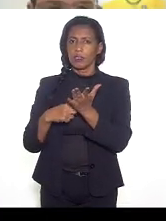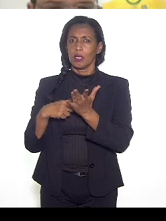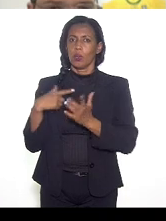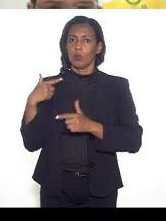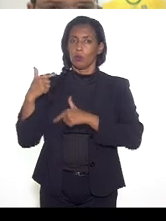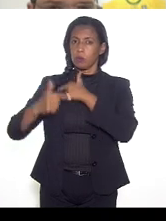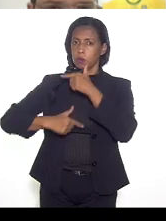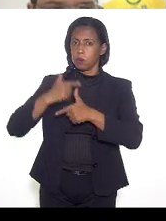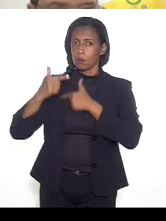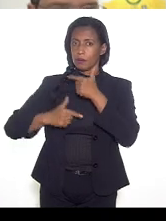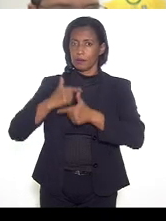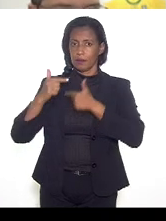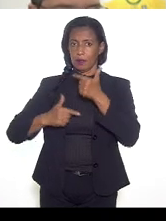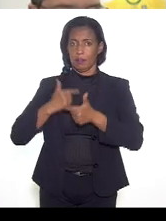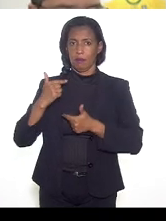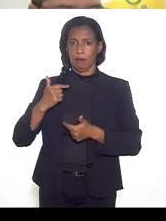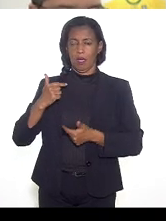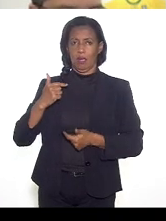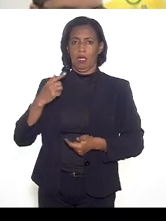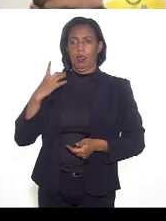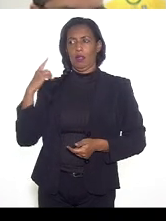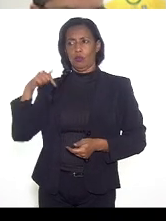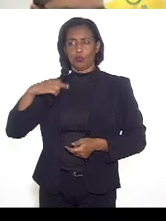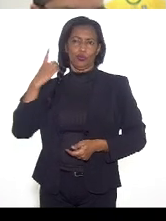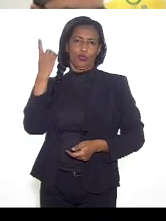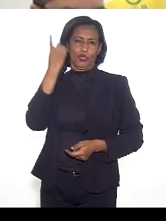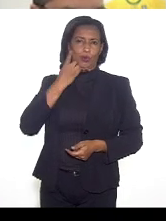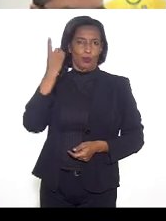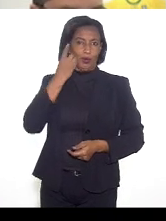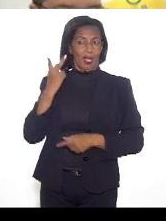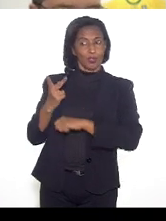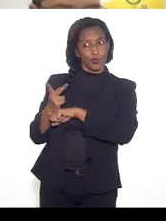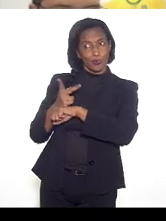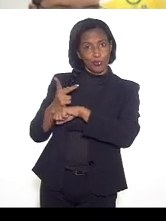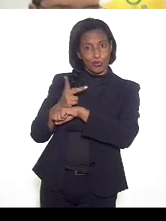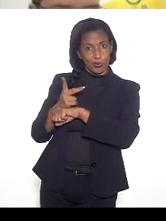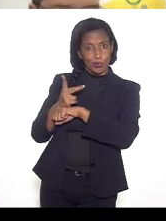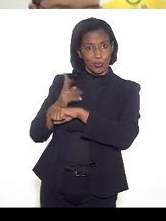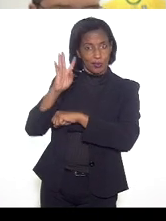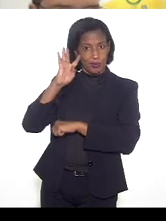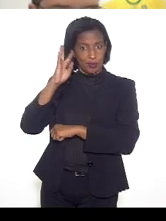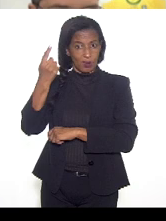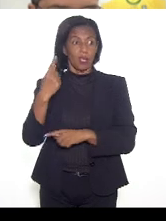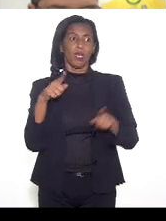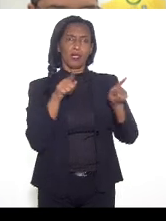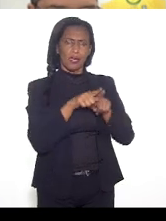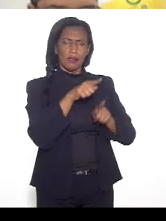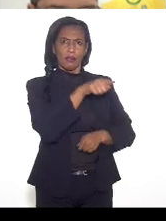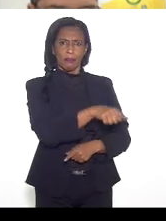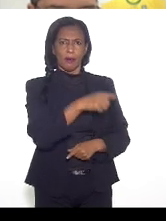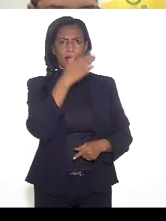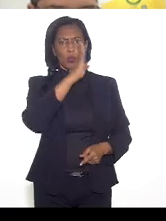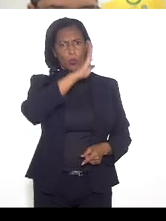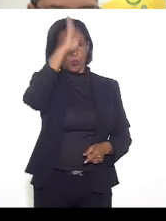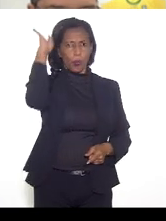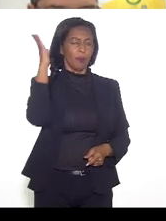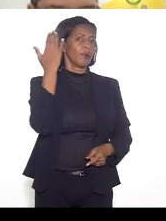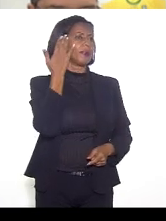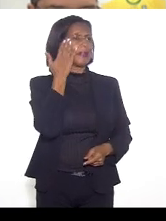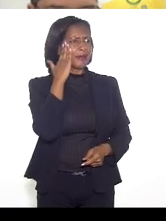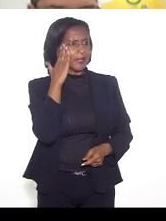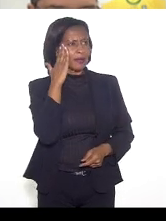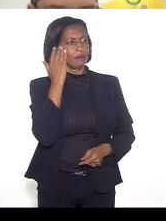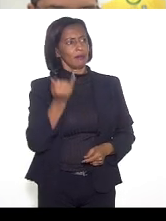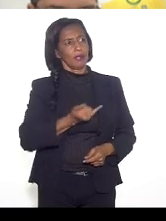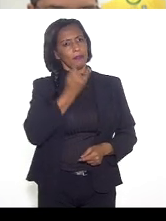O Legislativo buscando as soluções, né? E também o Corpo de Bombeiros entendendo a